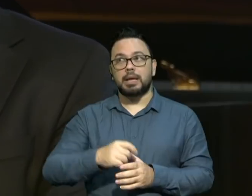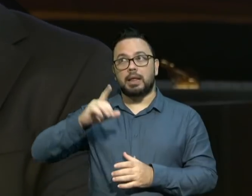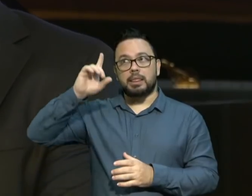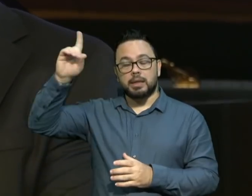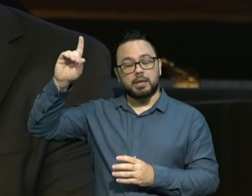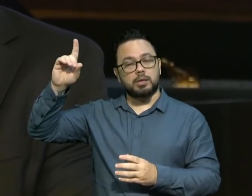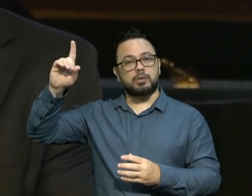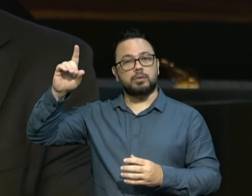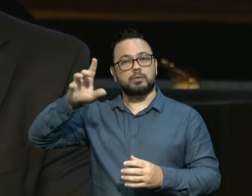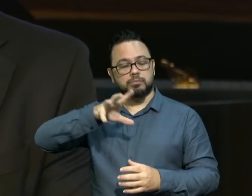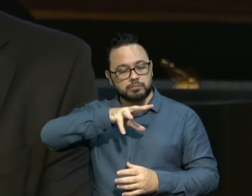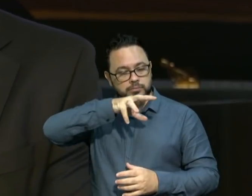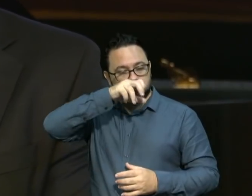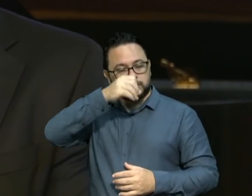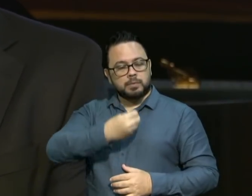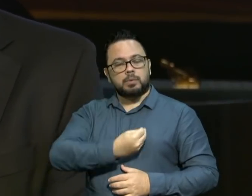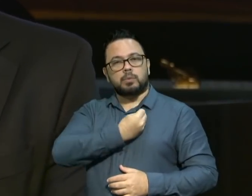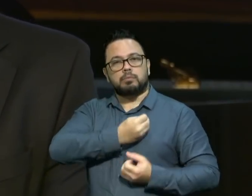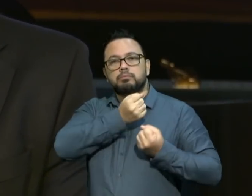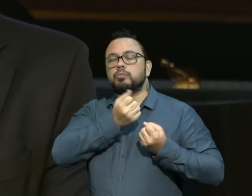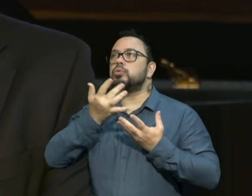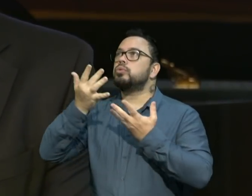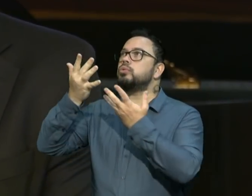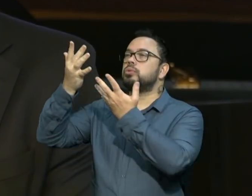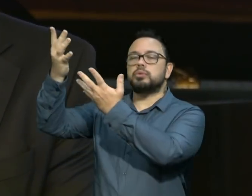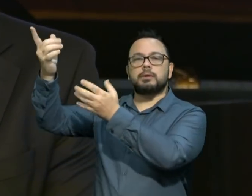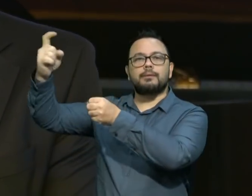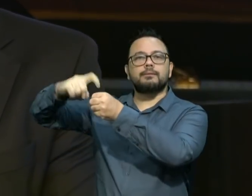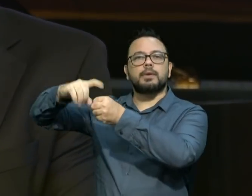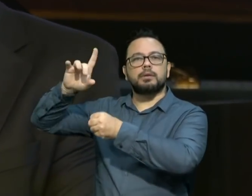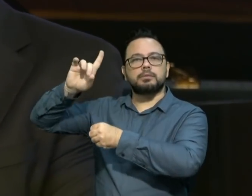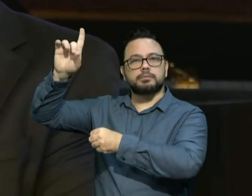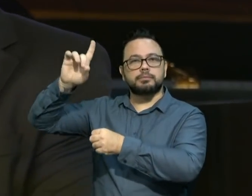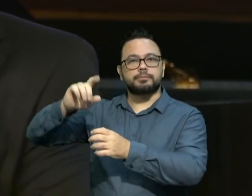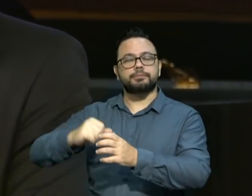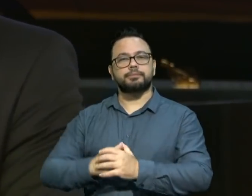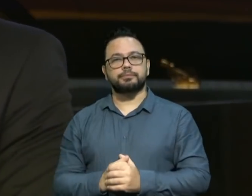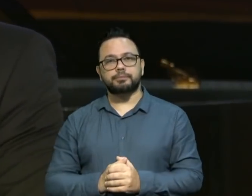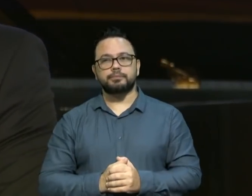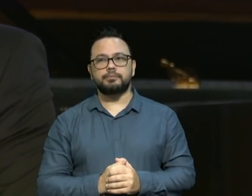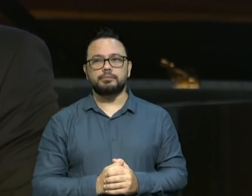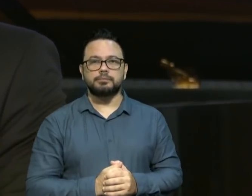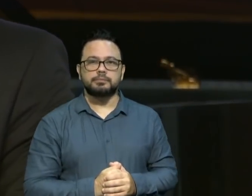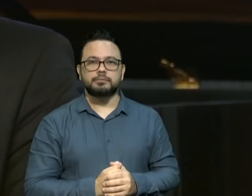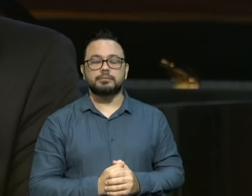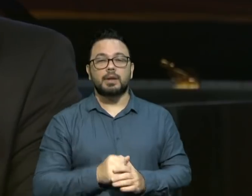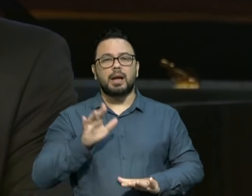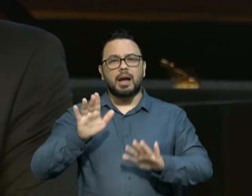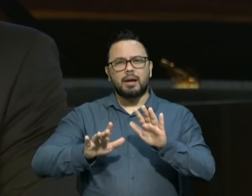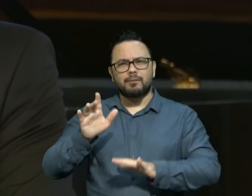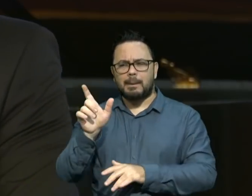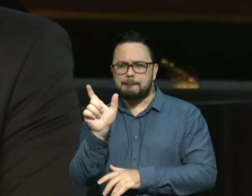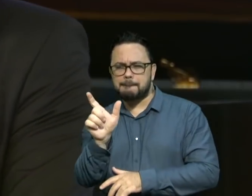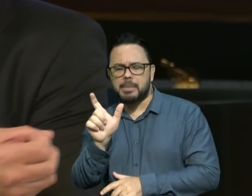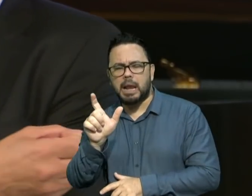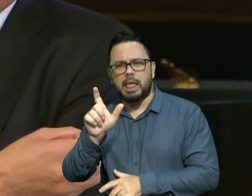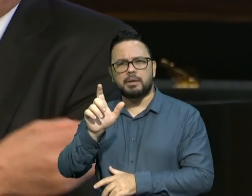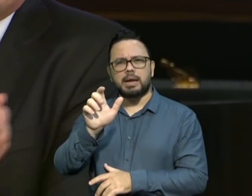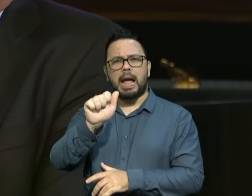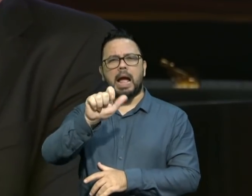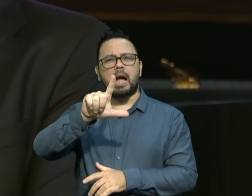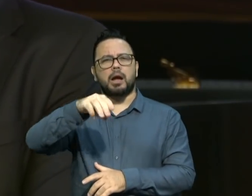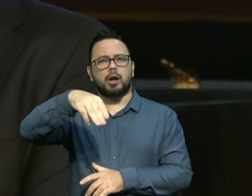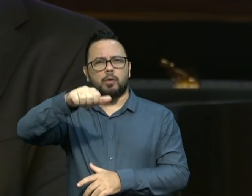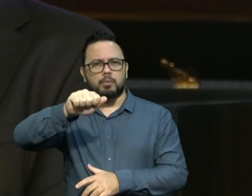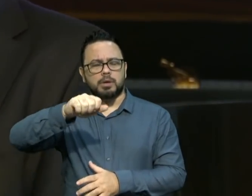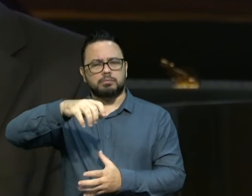da vida a ruach muitas vezes a palavra alma espírito você